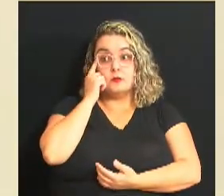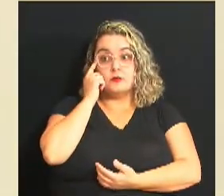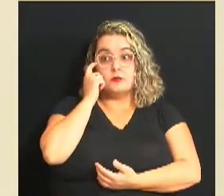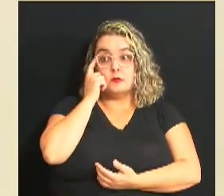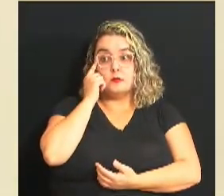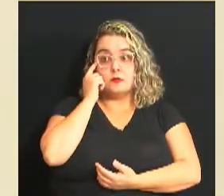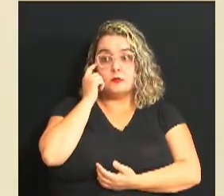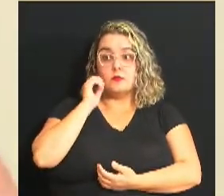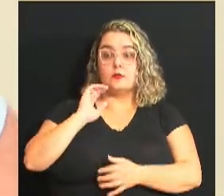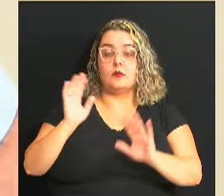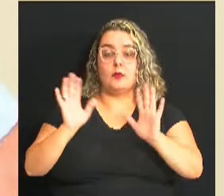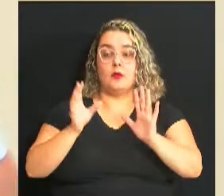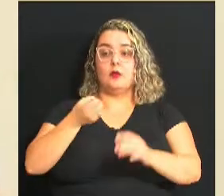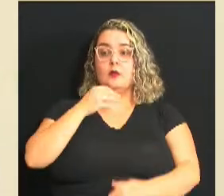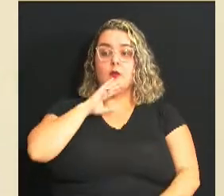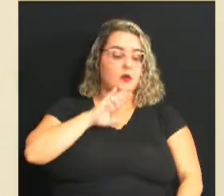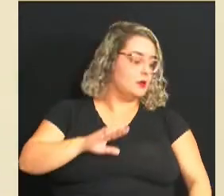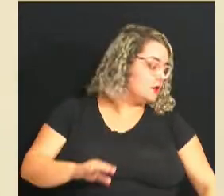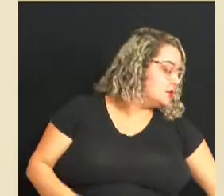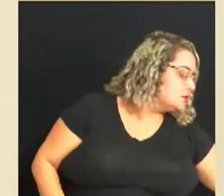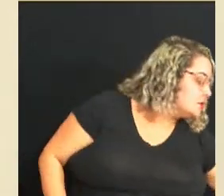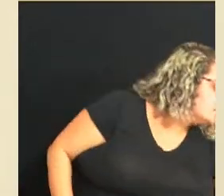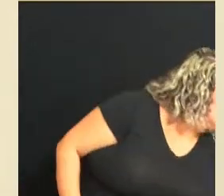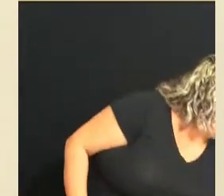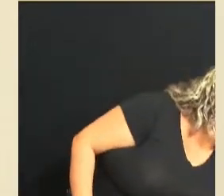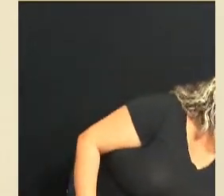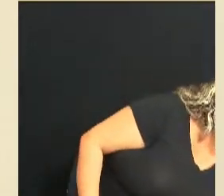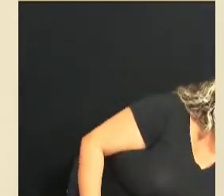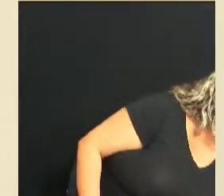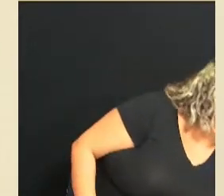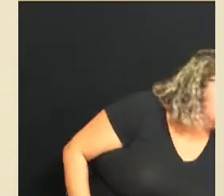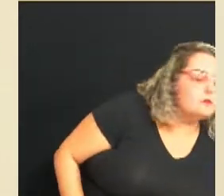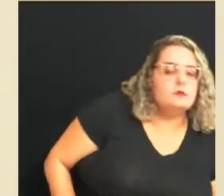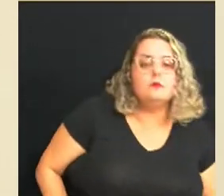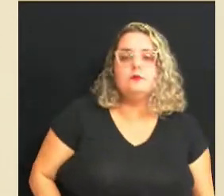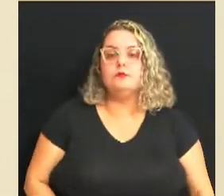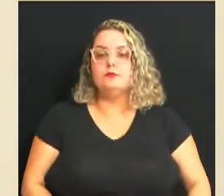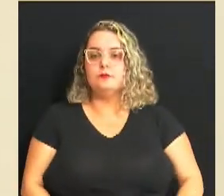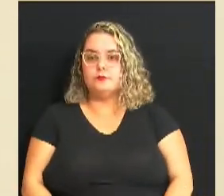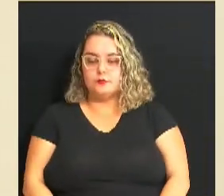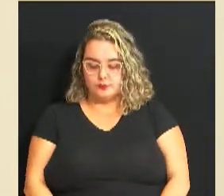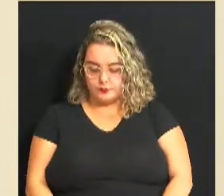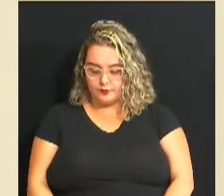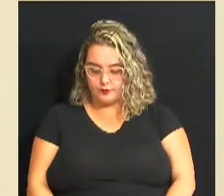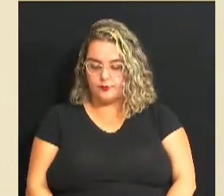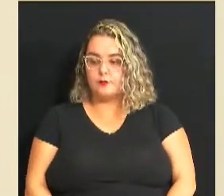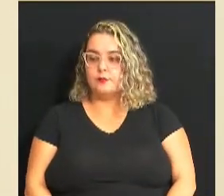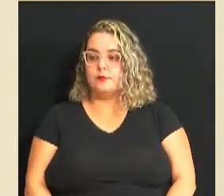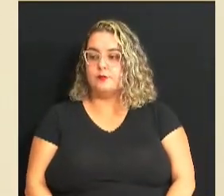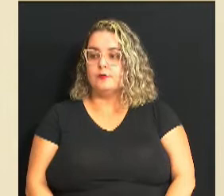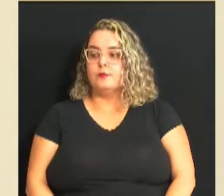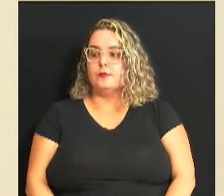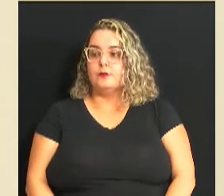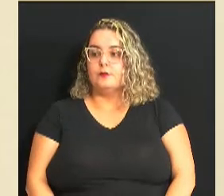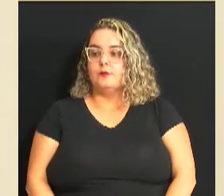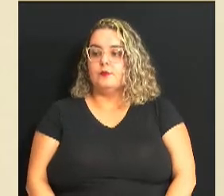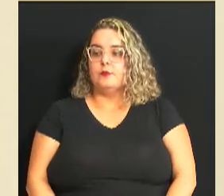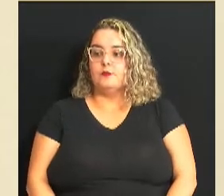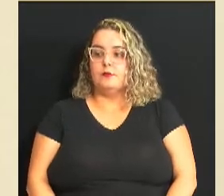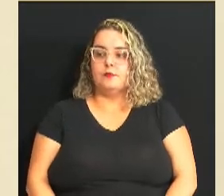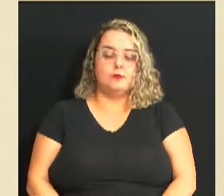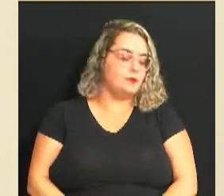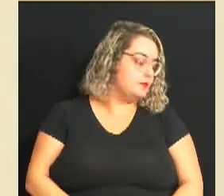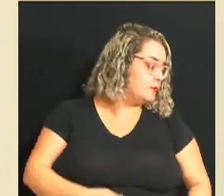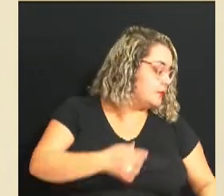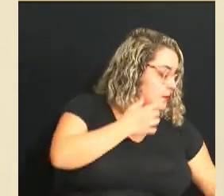Olá, boa tarde. Então, nós temos início aqui a essa reunião da comissão, a 6ª reunião ordinária